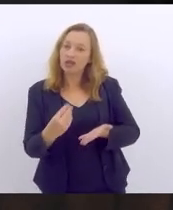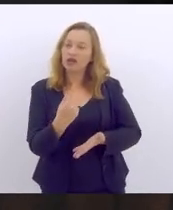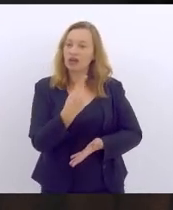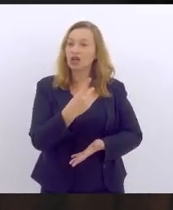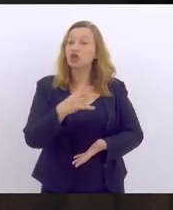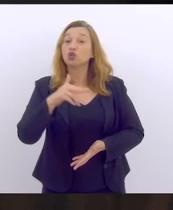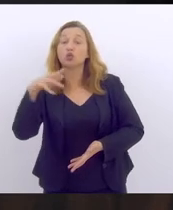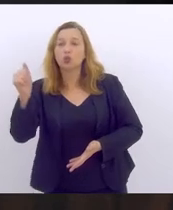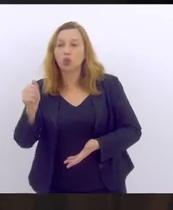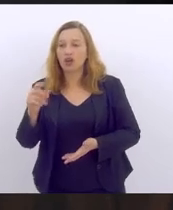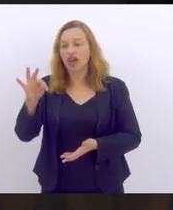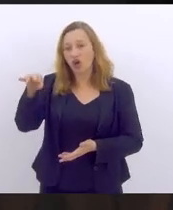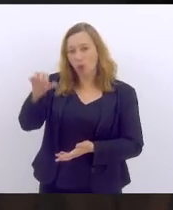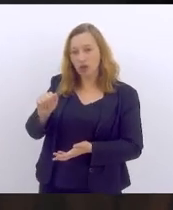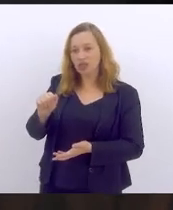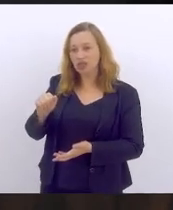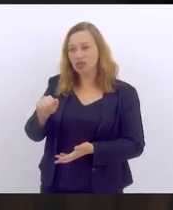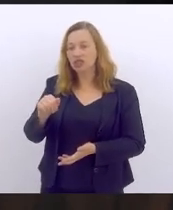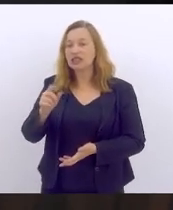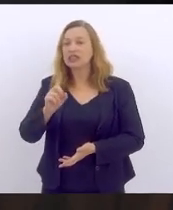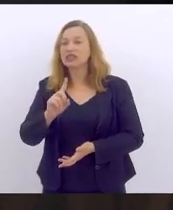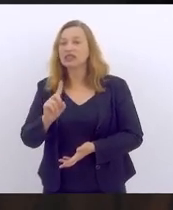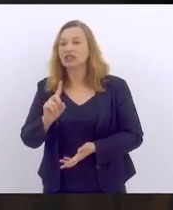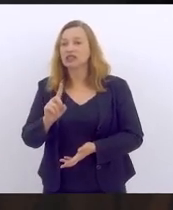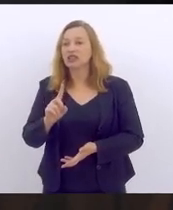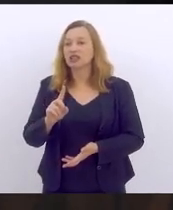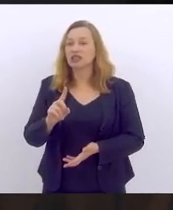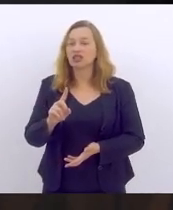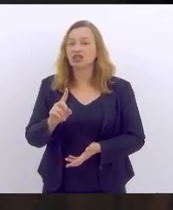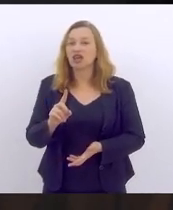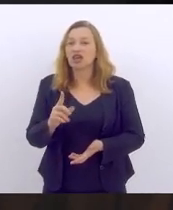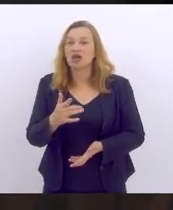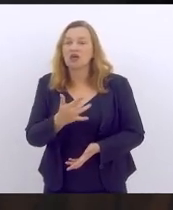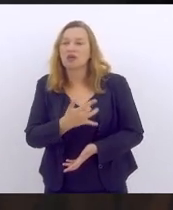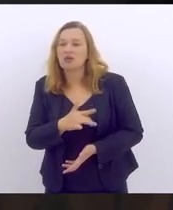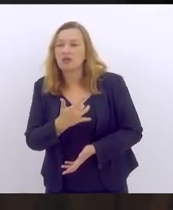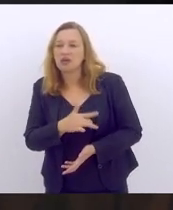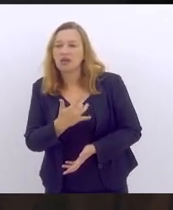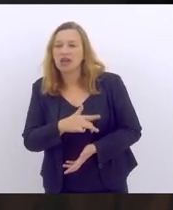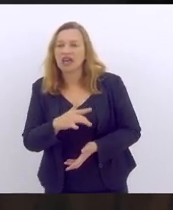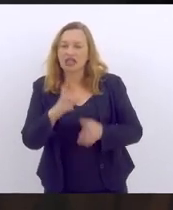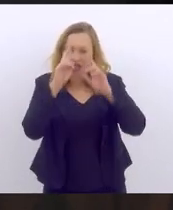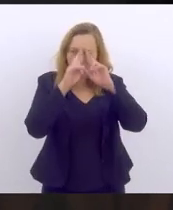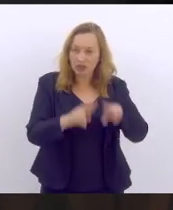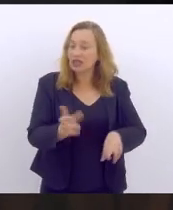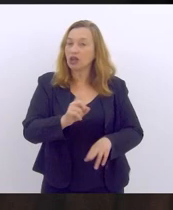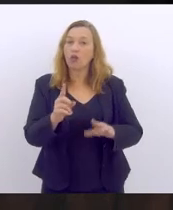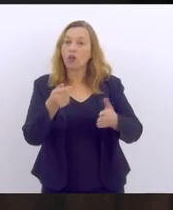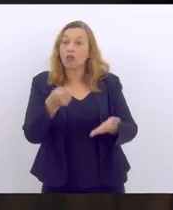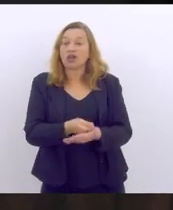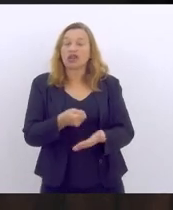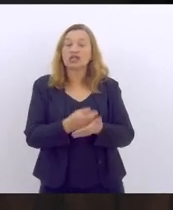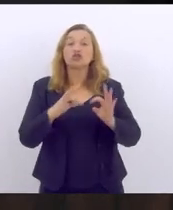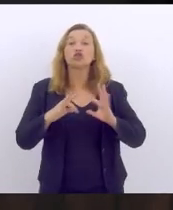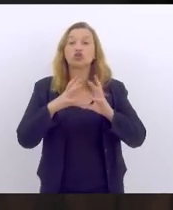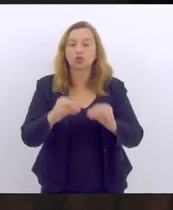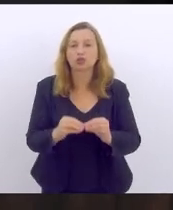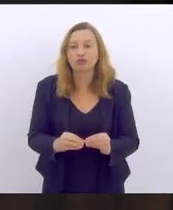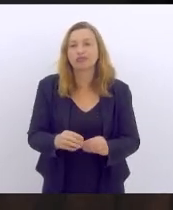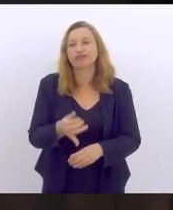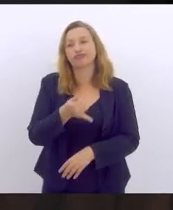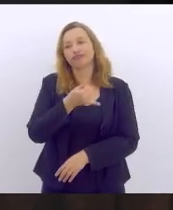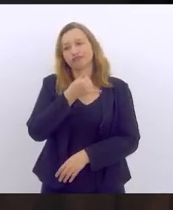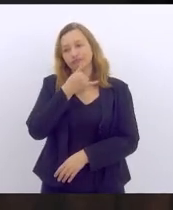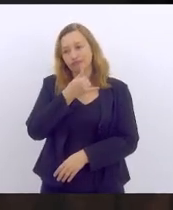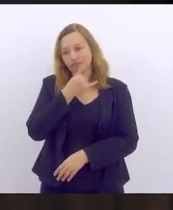ser cota e não deve ser favor nenhum respeitá-la é obrigação de todos nós então a gente só tem que lamentar